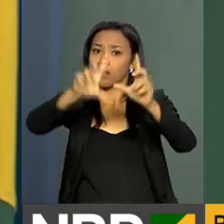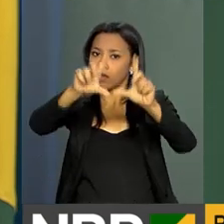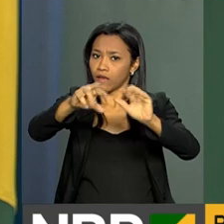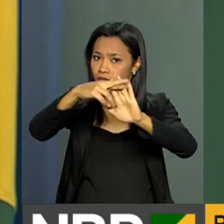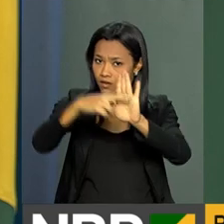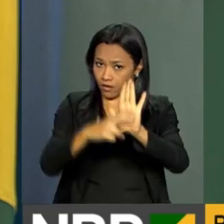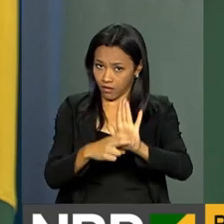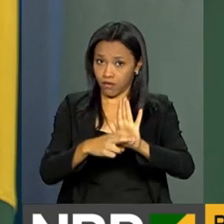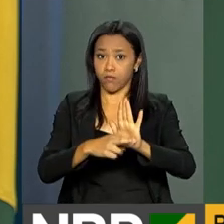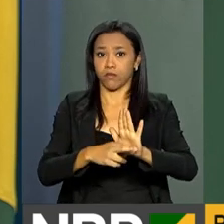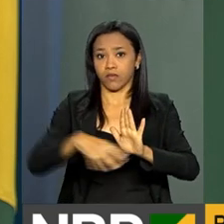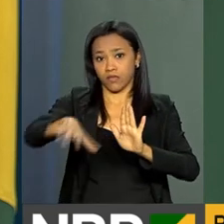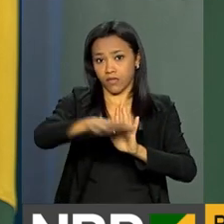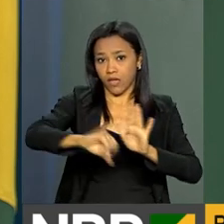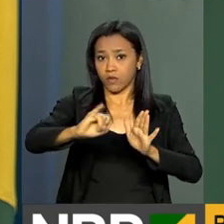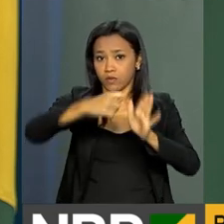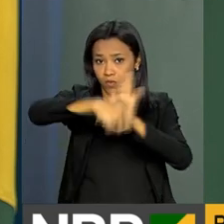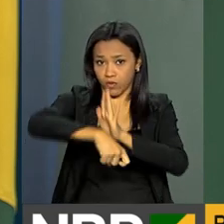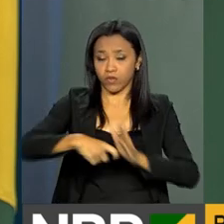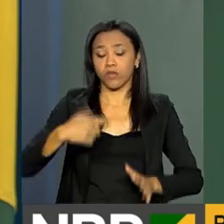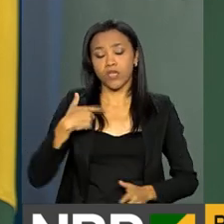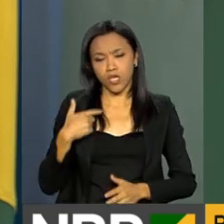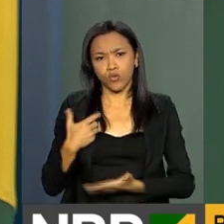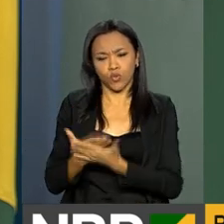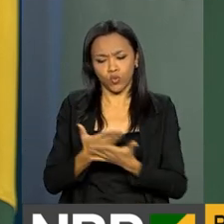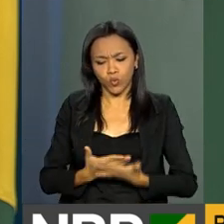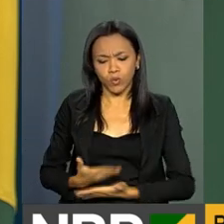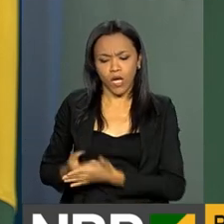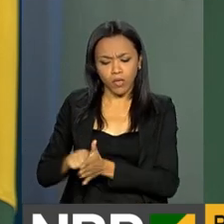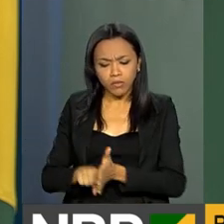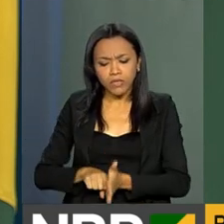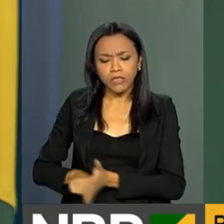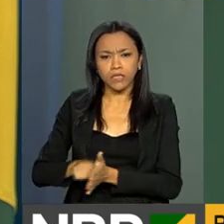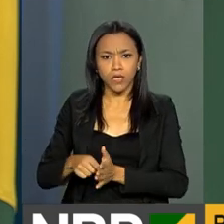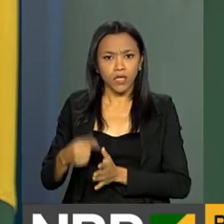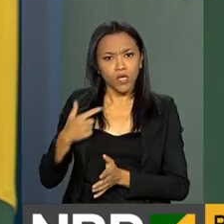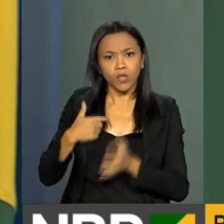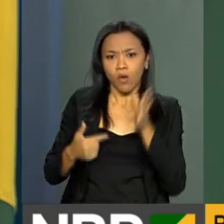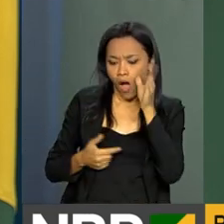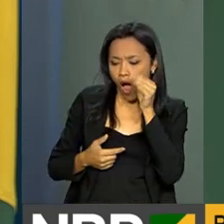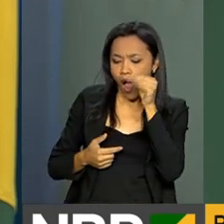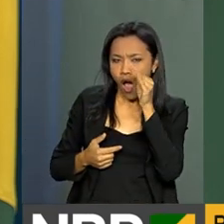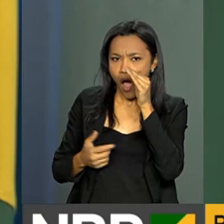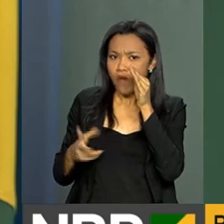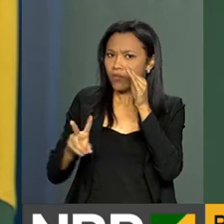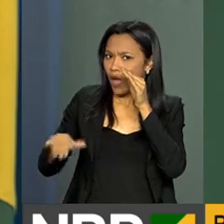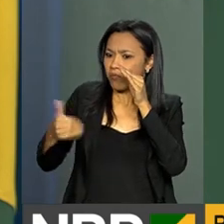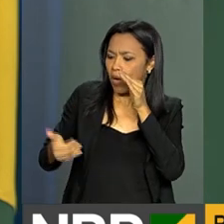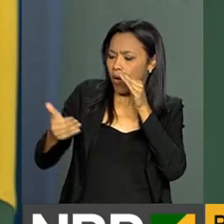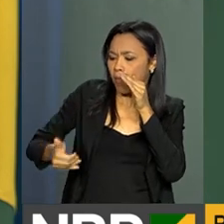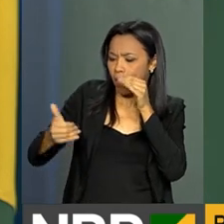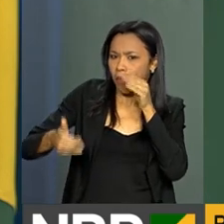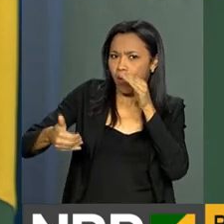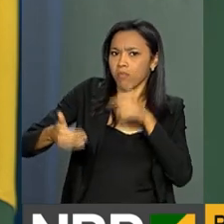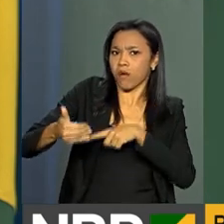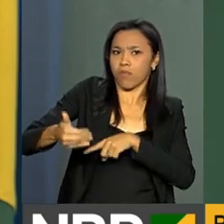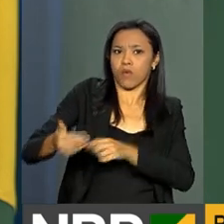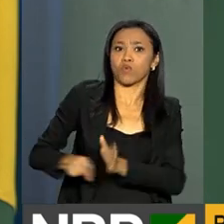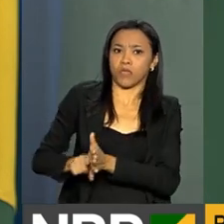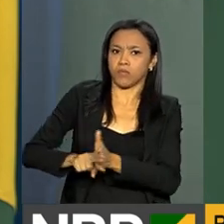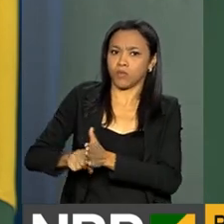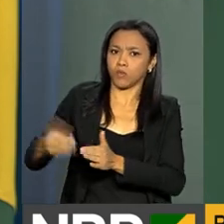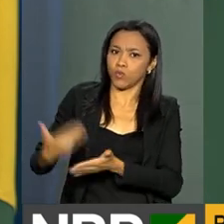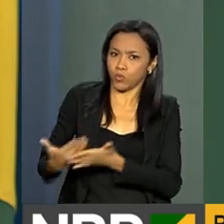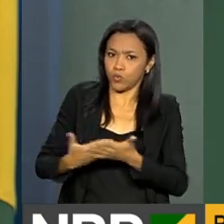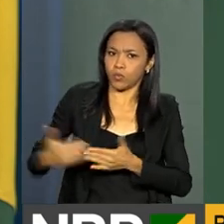avançados. Eu tenho participado dos estudos, os estudos estão caminhando. Eu espero que em brevíssimo tempo nós possamos aqui neste